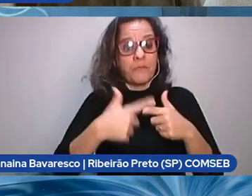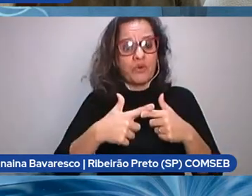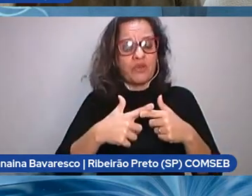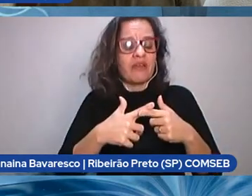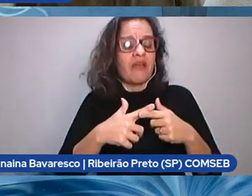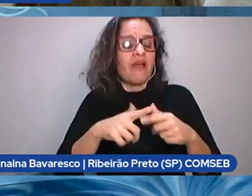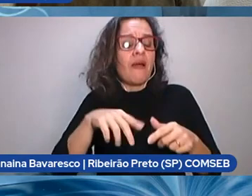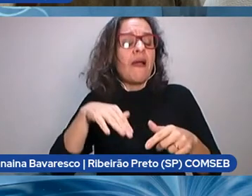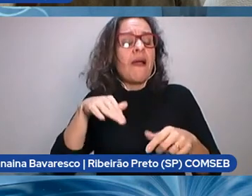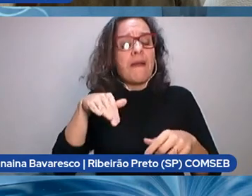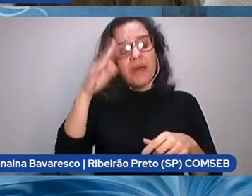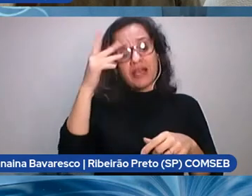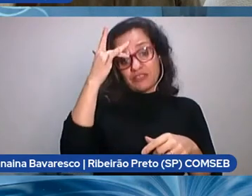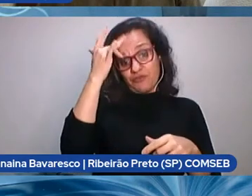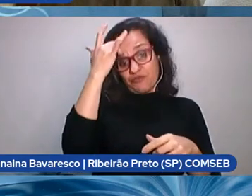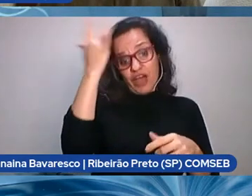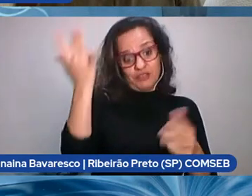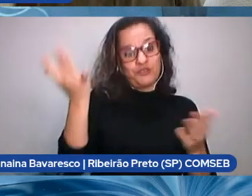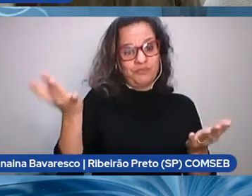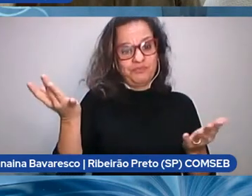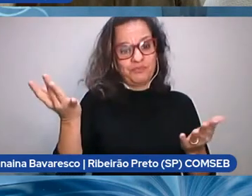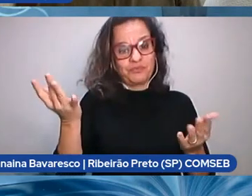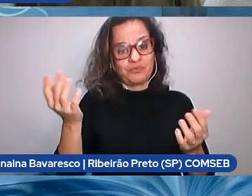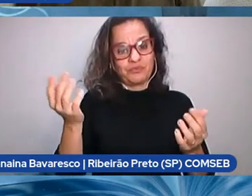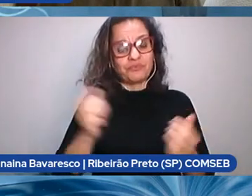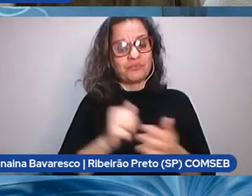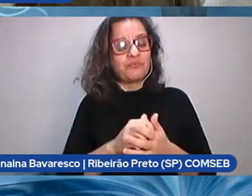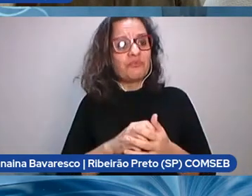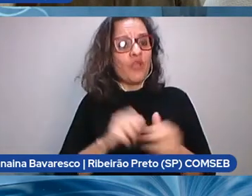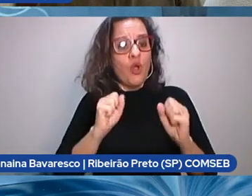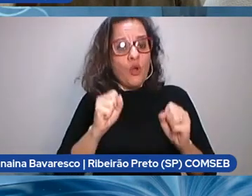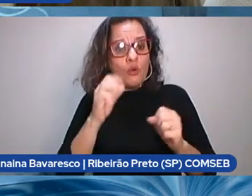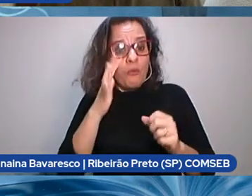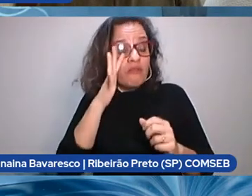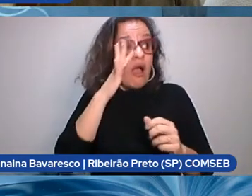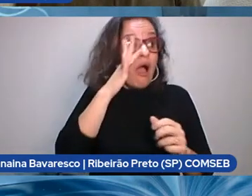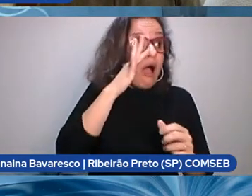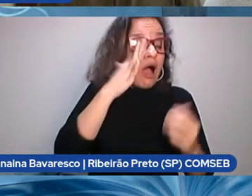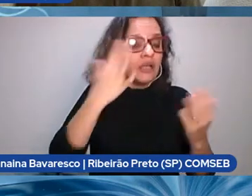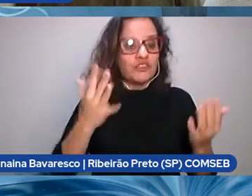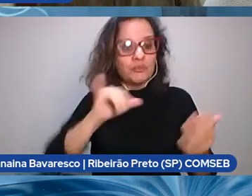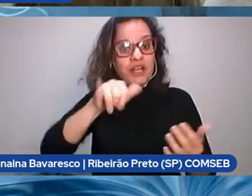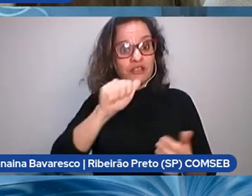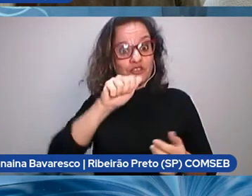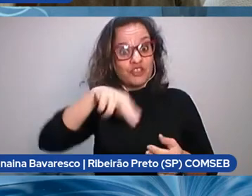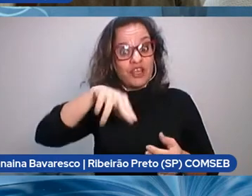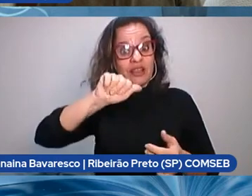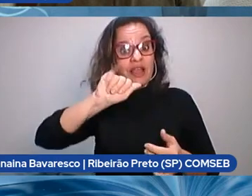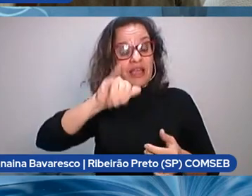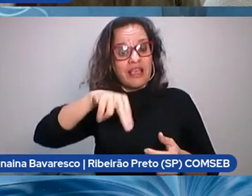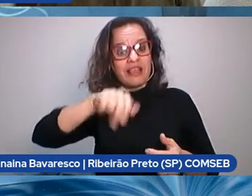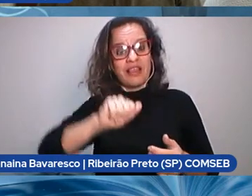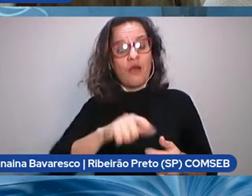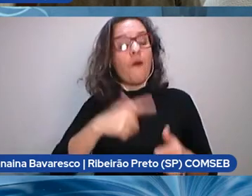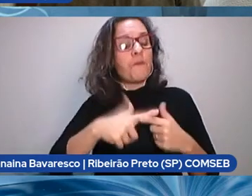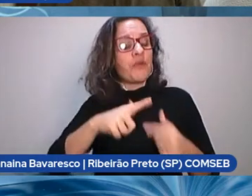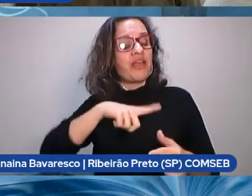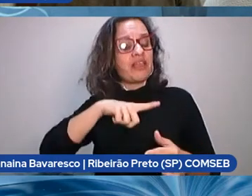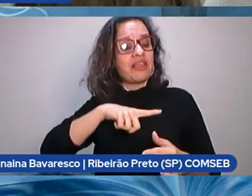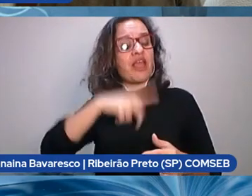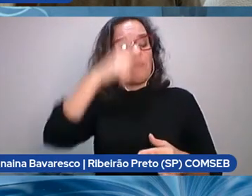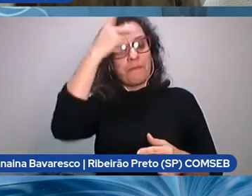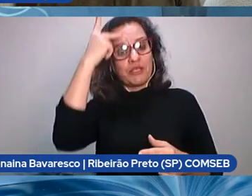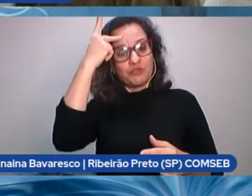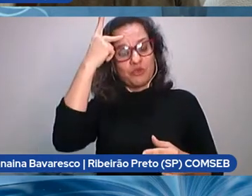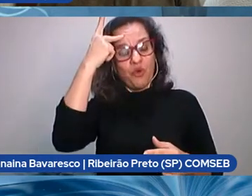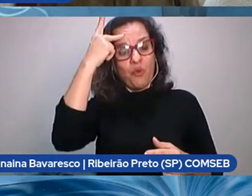fácil. A gente não pode ficar muito admirado com isso, não, Janaína, porque tem muita gente que ainda acha que a Terra é